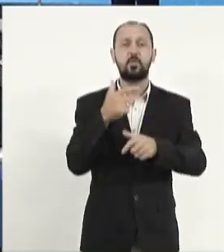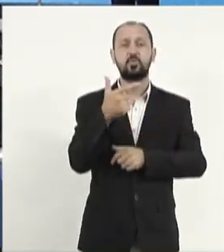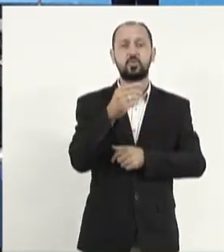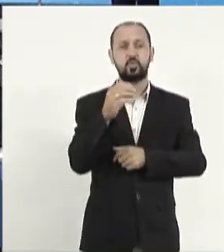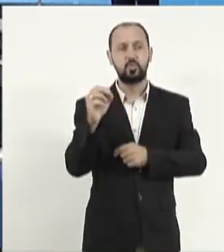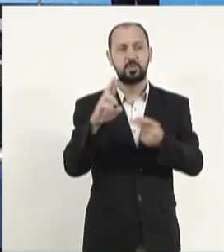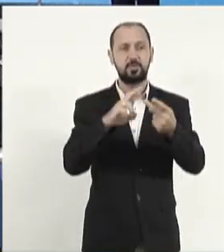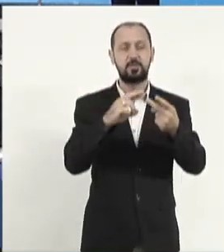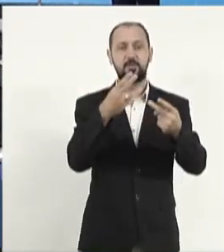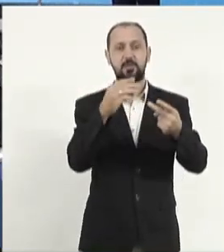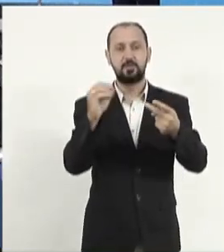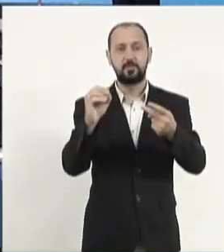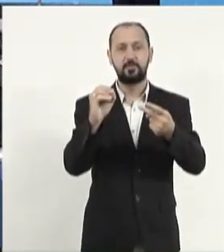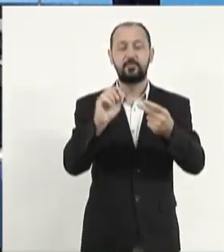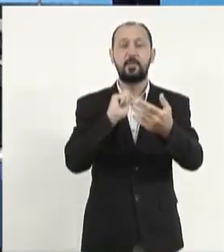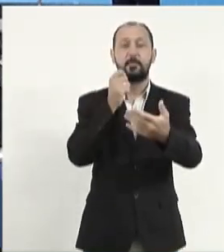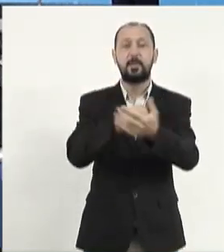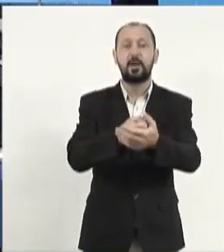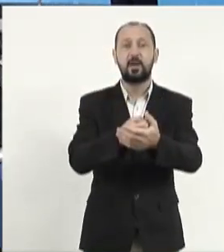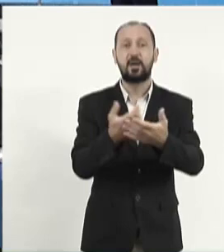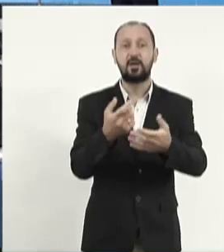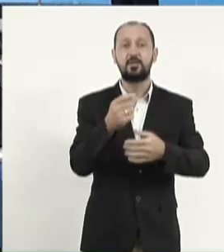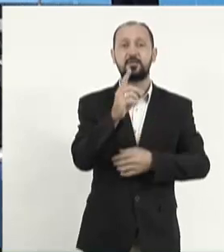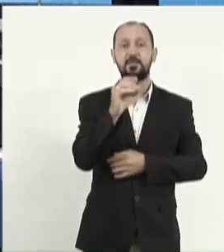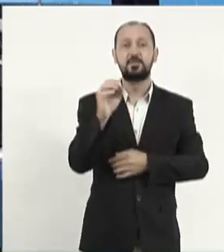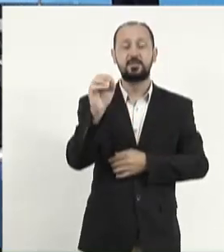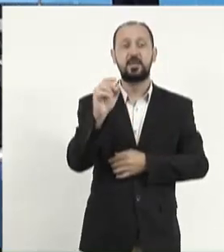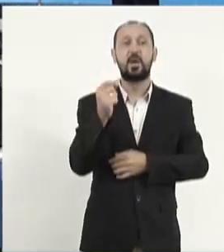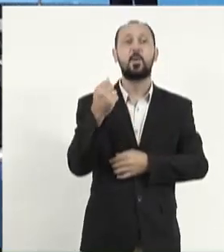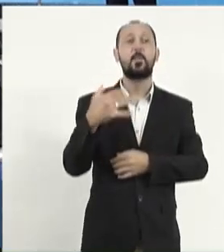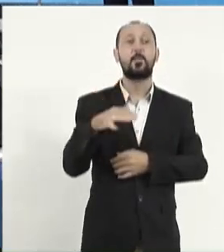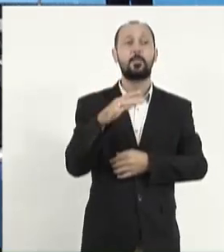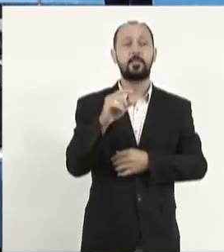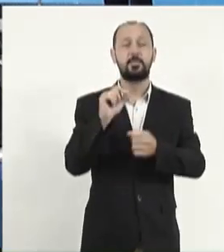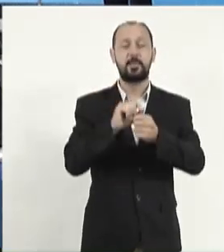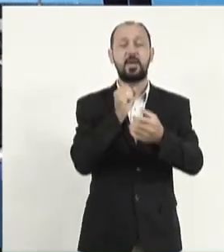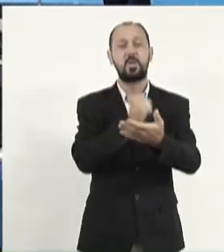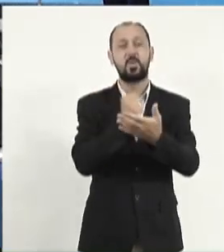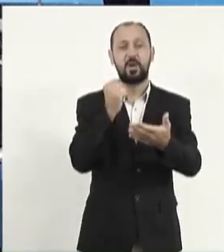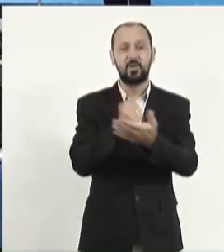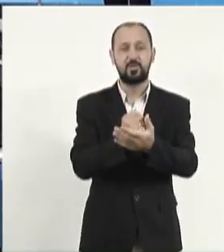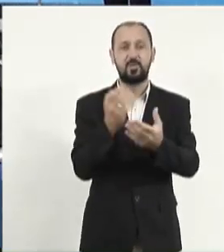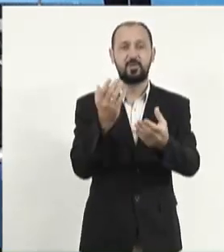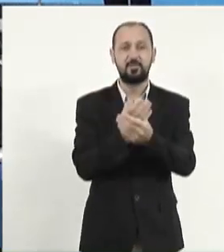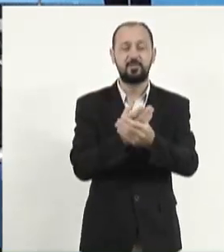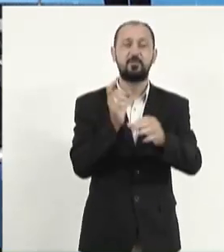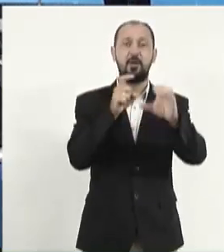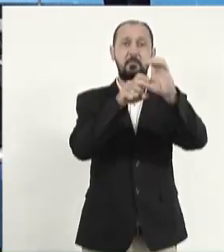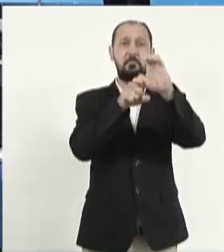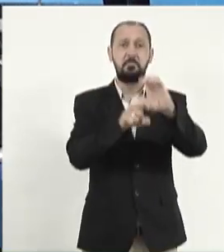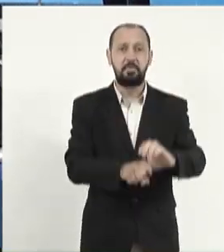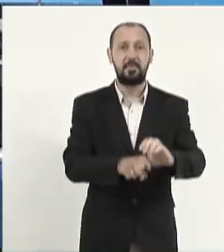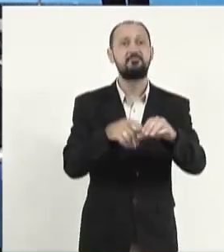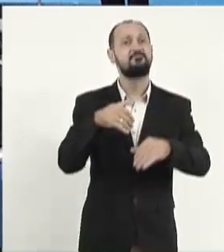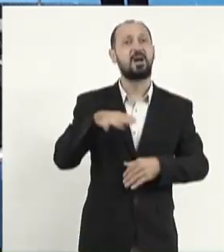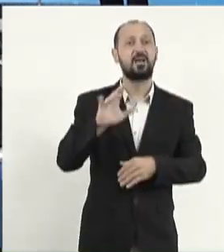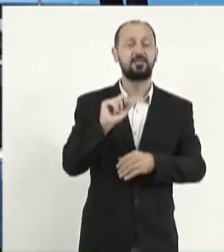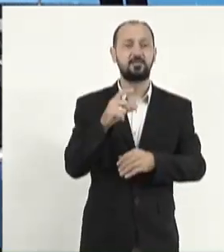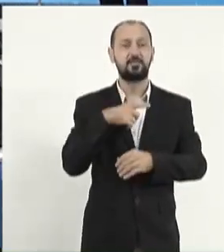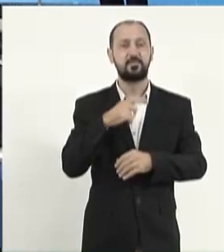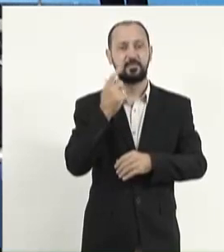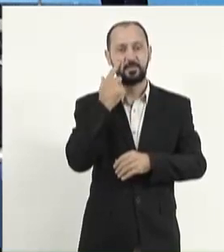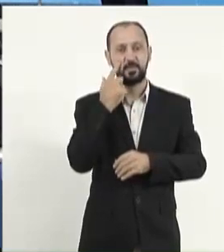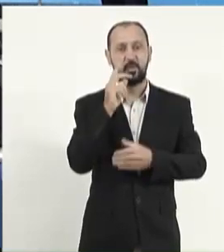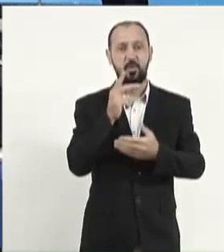R$200, R$300, vai pagar o protesto, R$100 é o preço do protesto, ele fica atolado em dívidas. Então, quando você pega